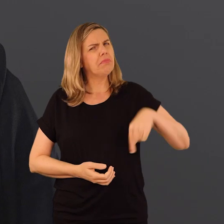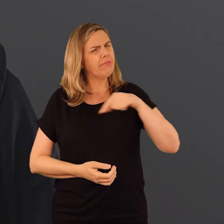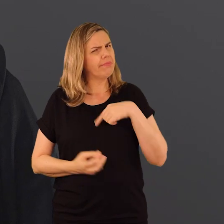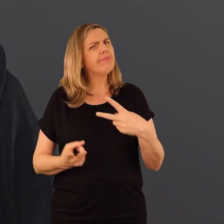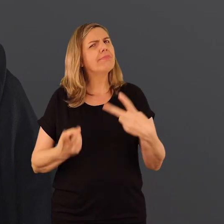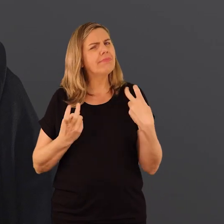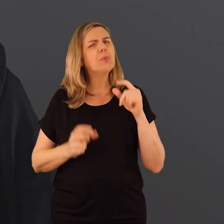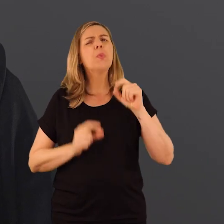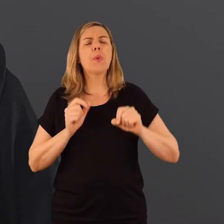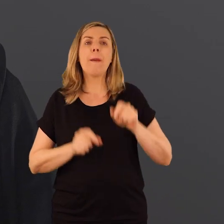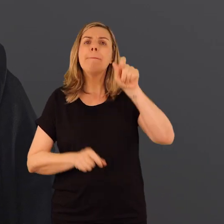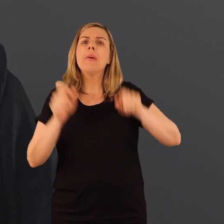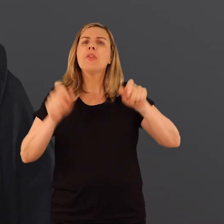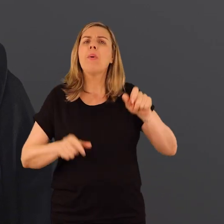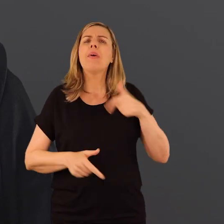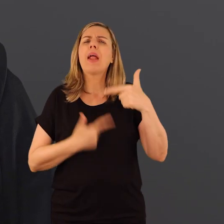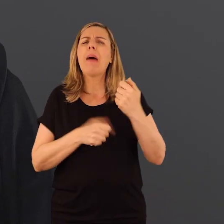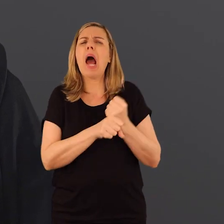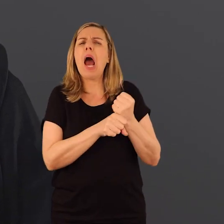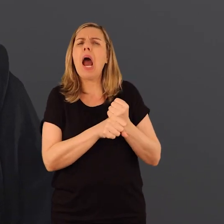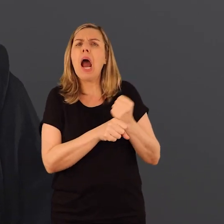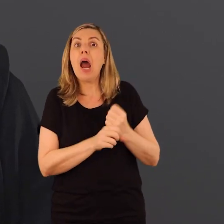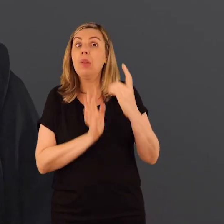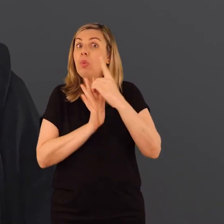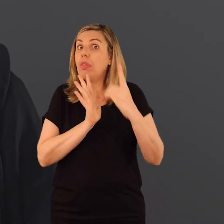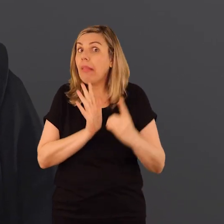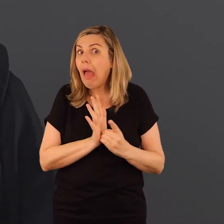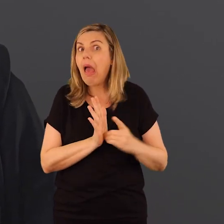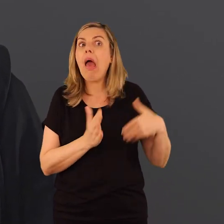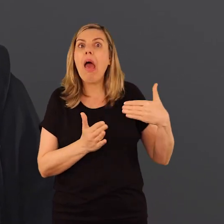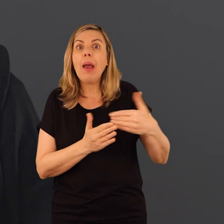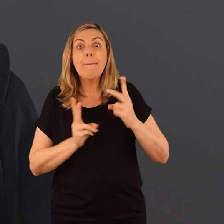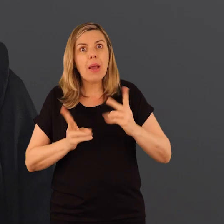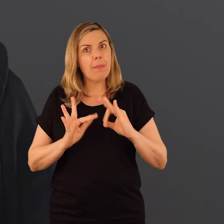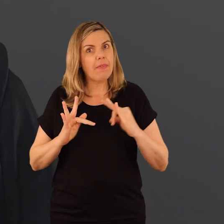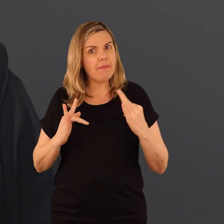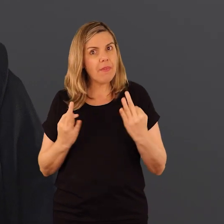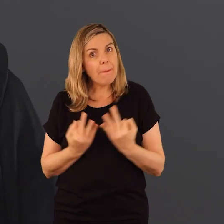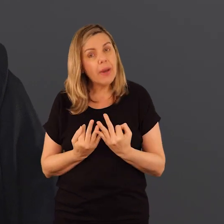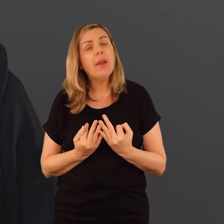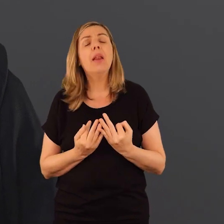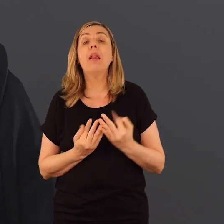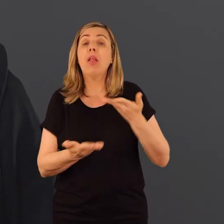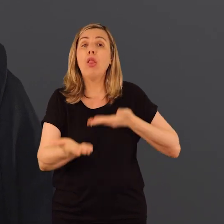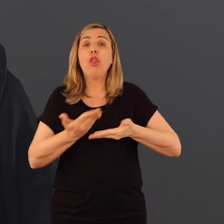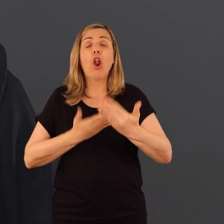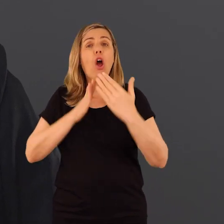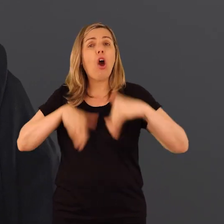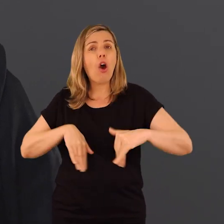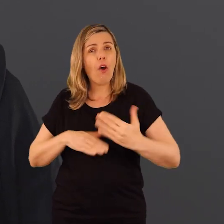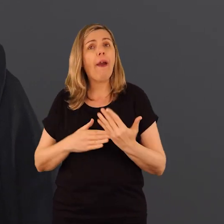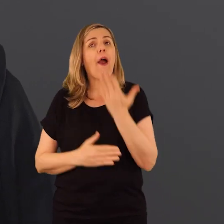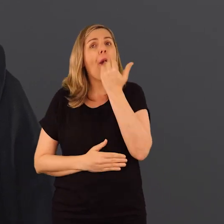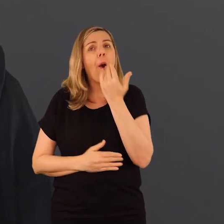são pessoas que trabalham por anos, muitas vezes por décadas, para uma família, em troca de